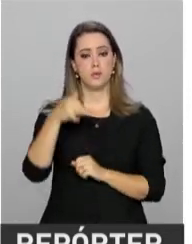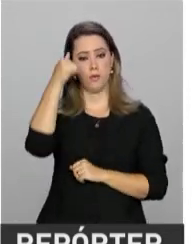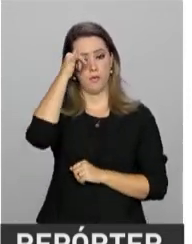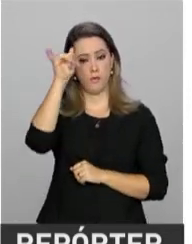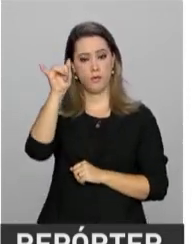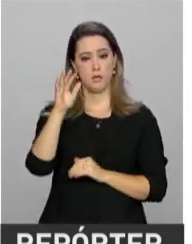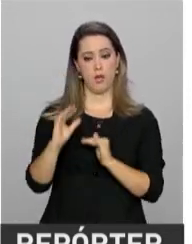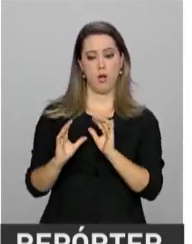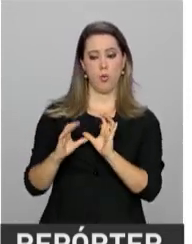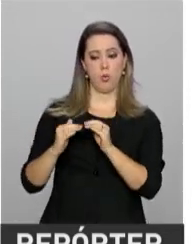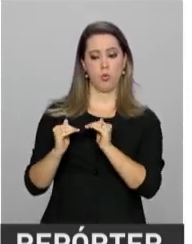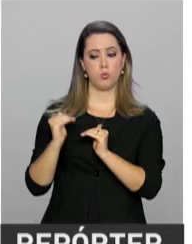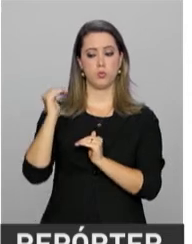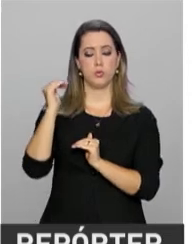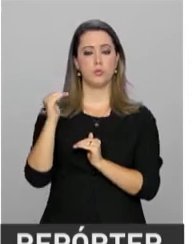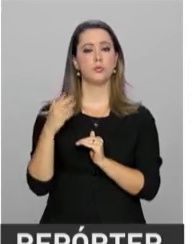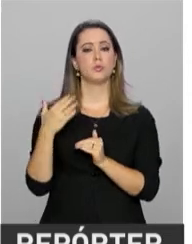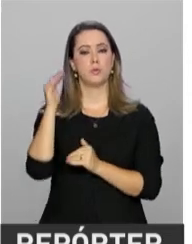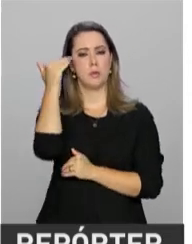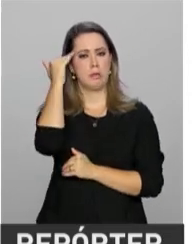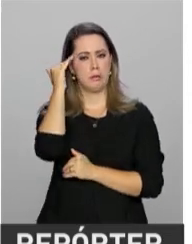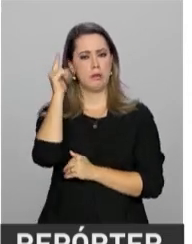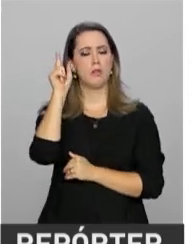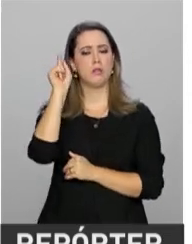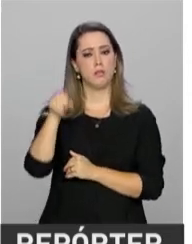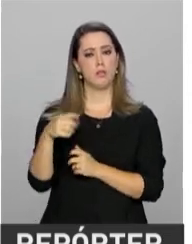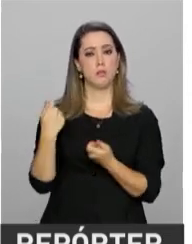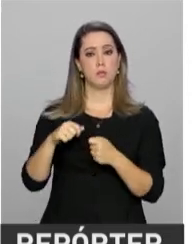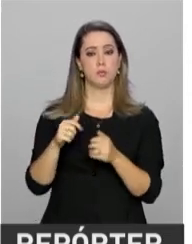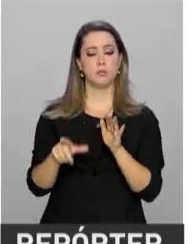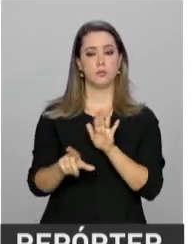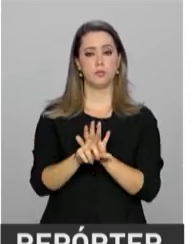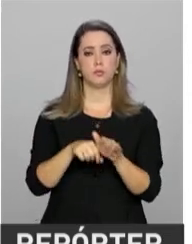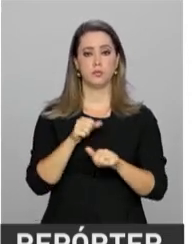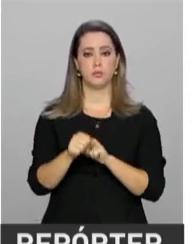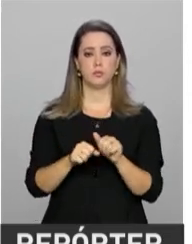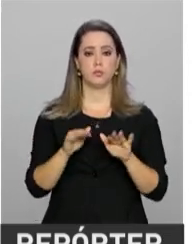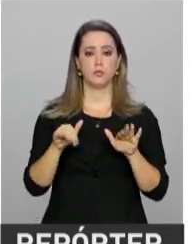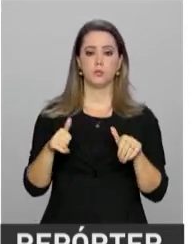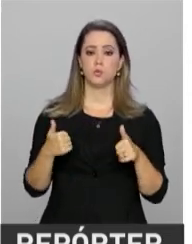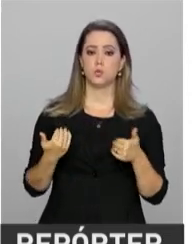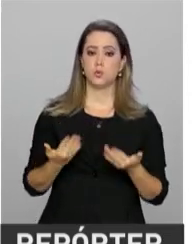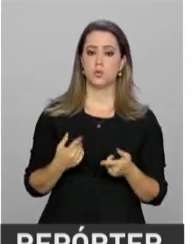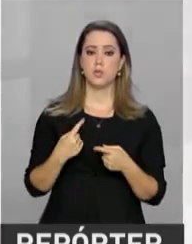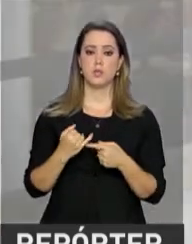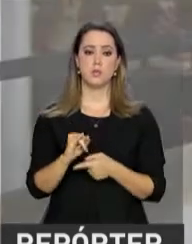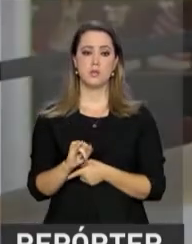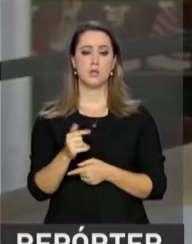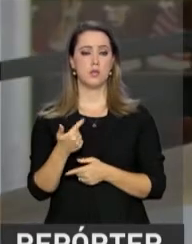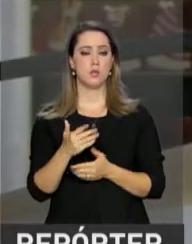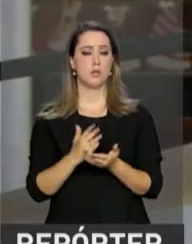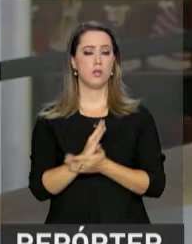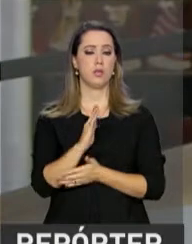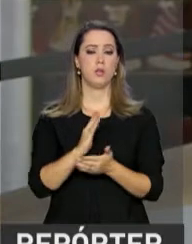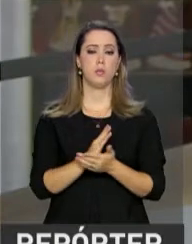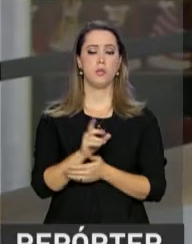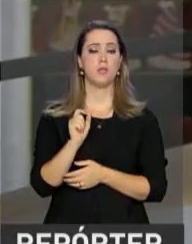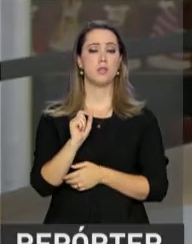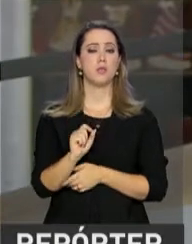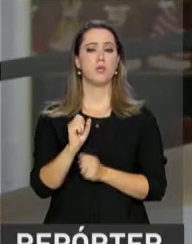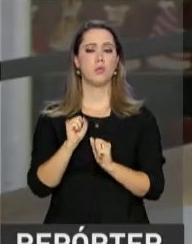privilégios além de compreender a necessidade da reforma e as coisas sem consequências caso ela não seja